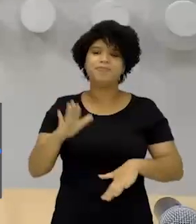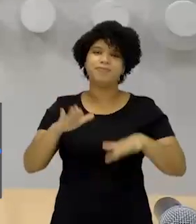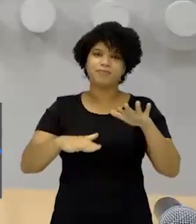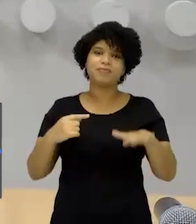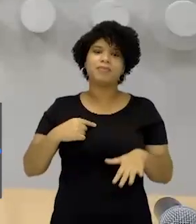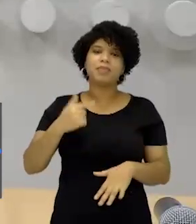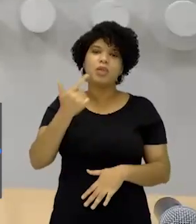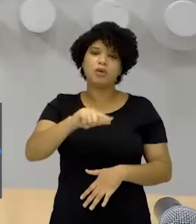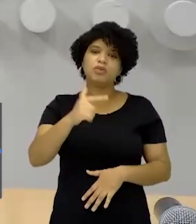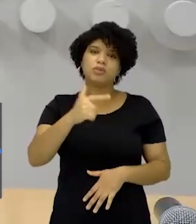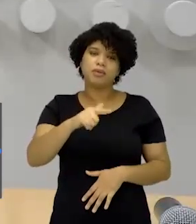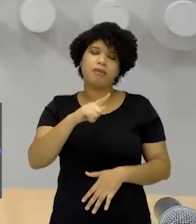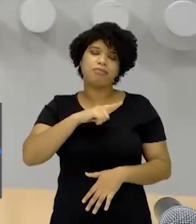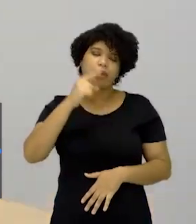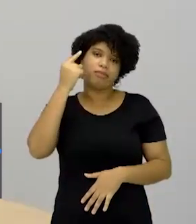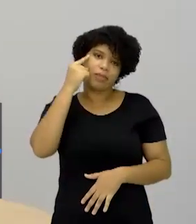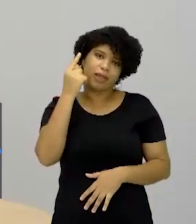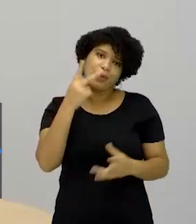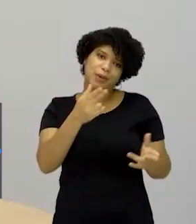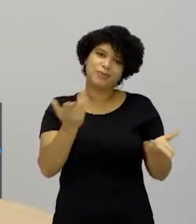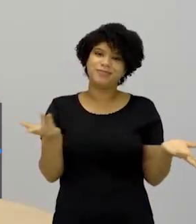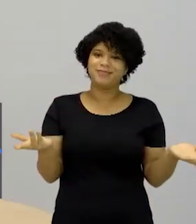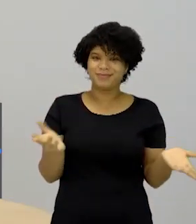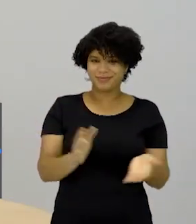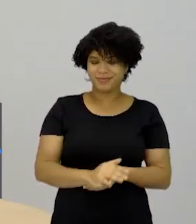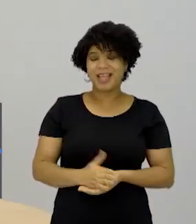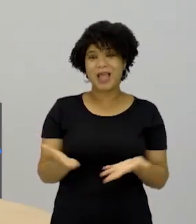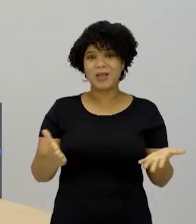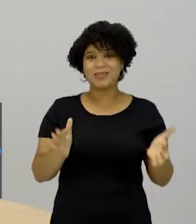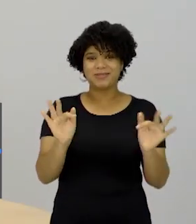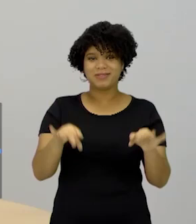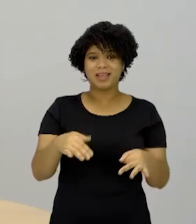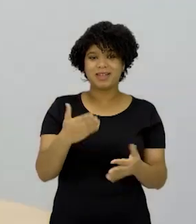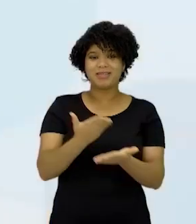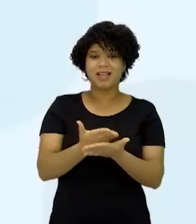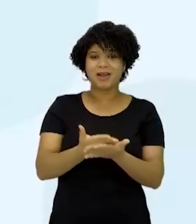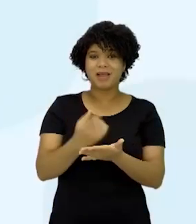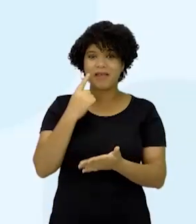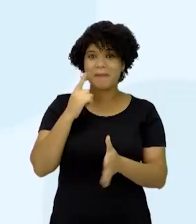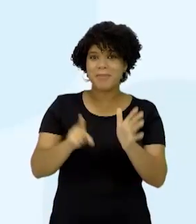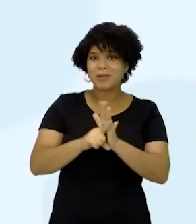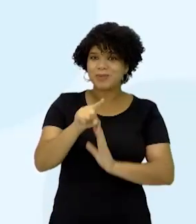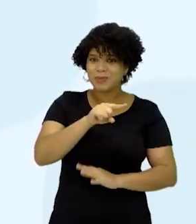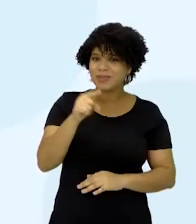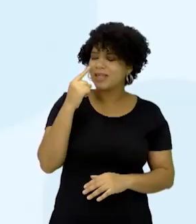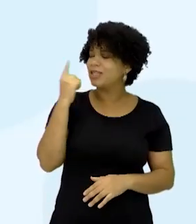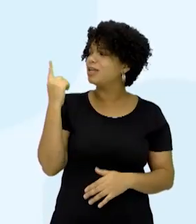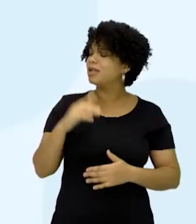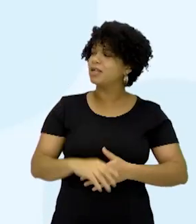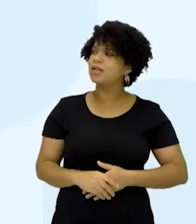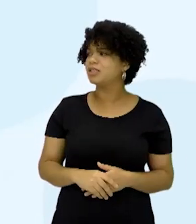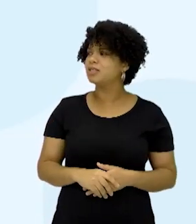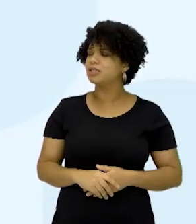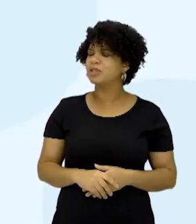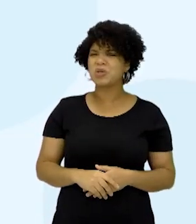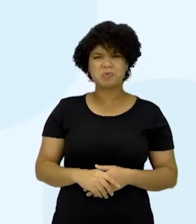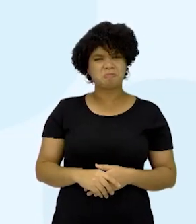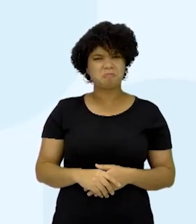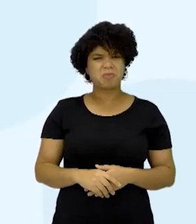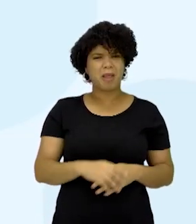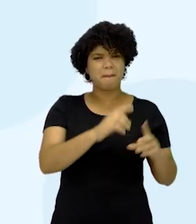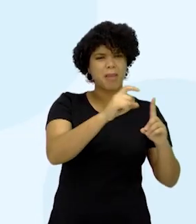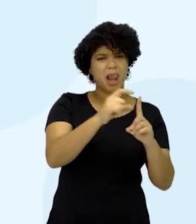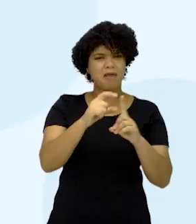né? Verdade. Gente, e aí, indo no final da aula, mais uma pergunta para vocês, para a gente encerrar. O que é a geração denominada